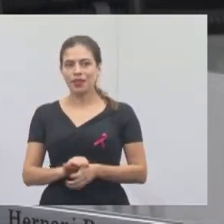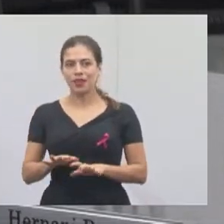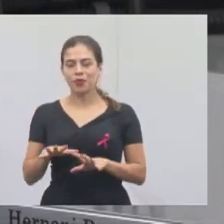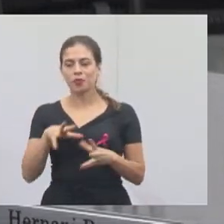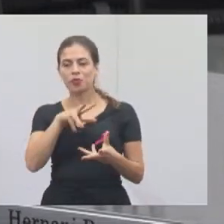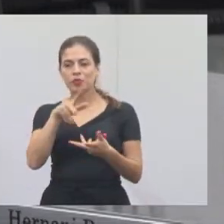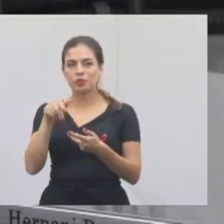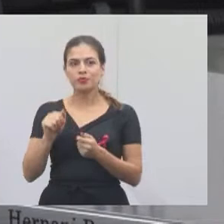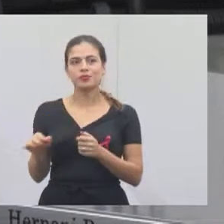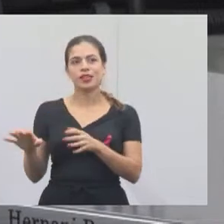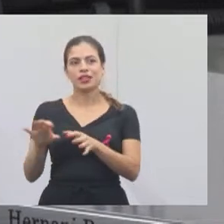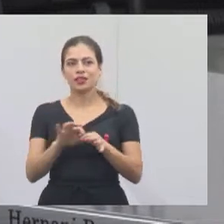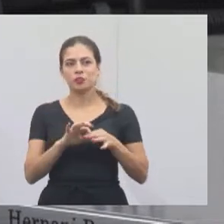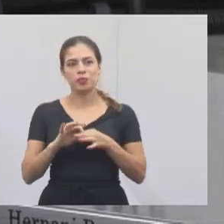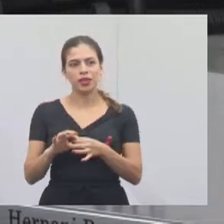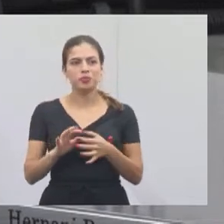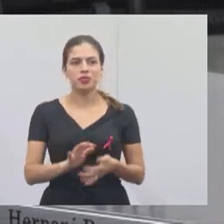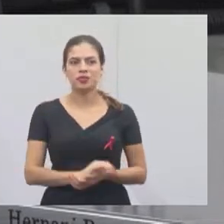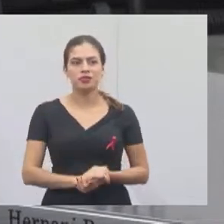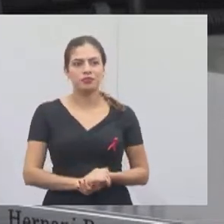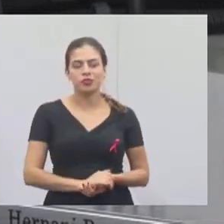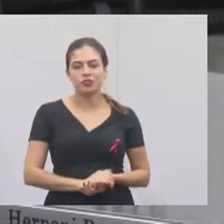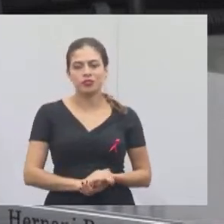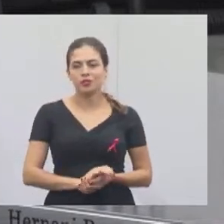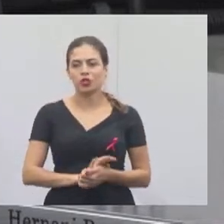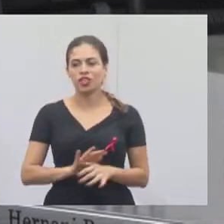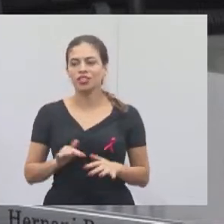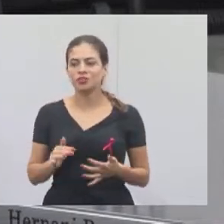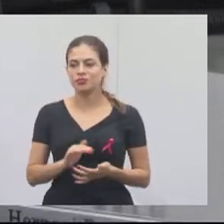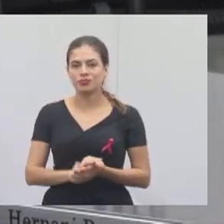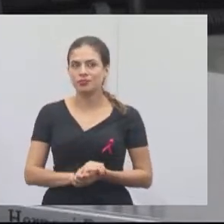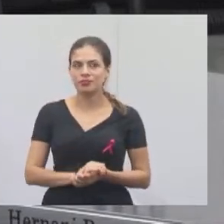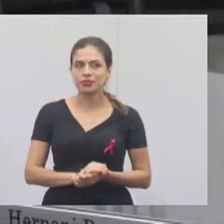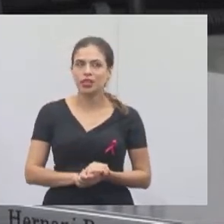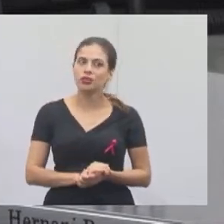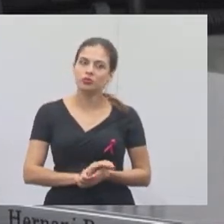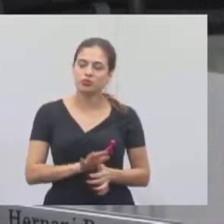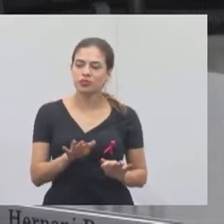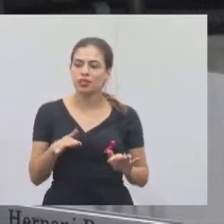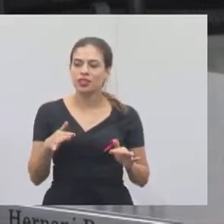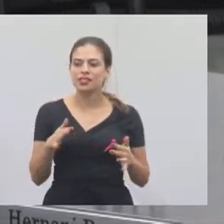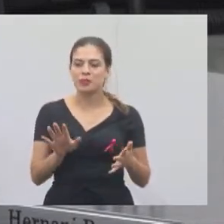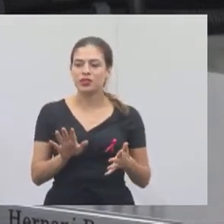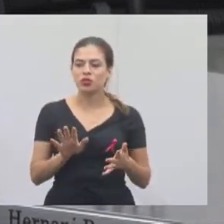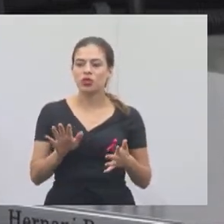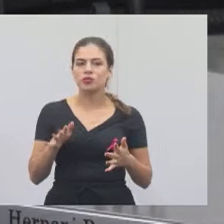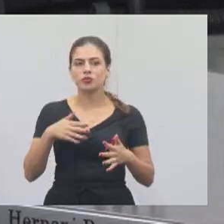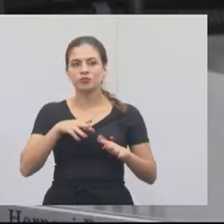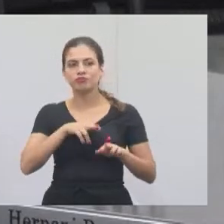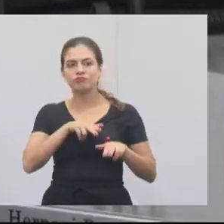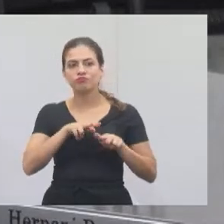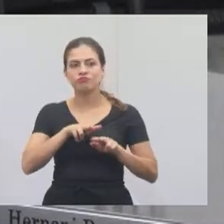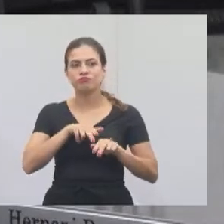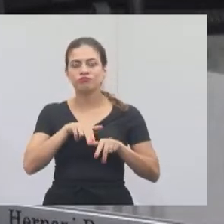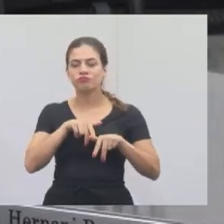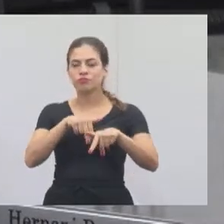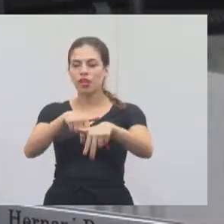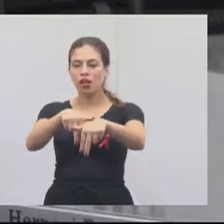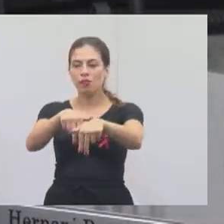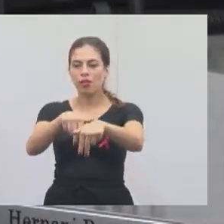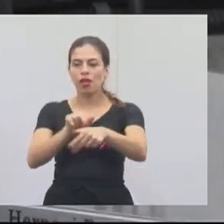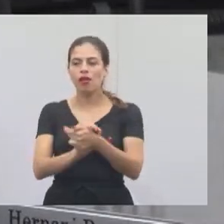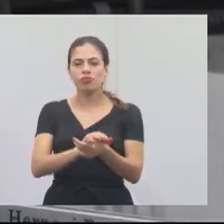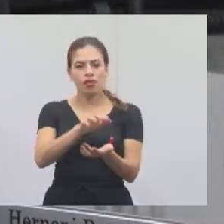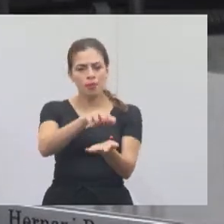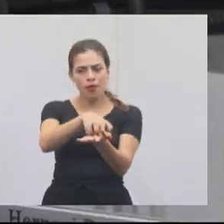o mundo da harmonia, o mundo em que as pessoas realmente amam o próximo. Eu, durante a caminhada que eu fiz, vários